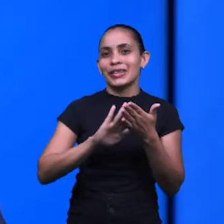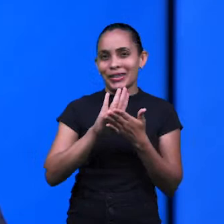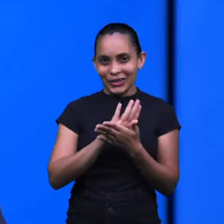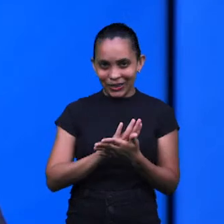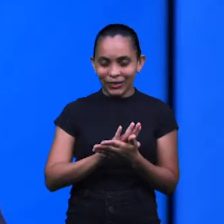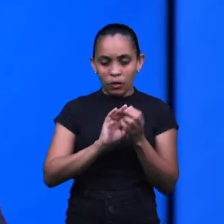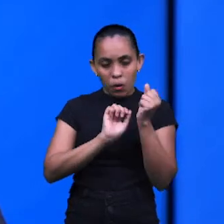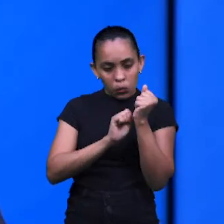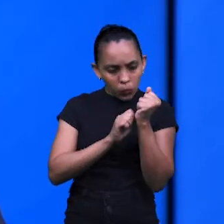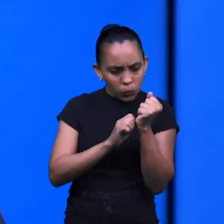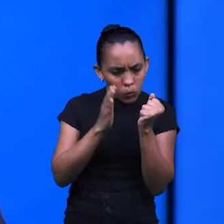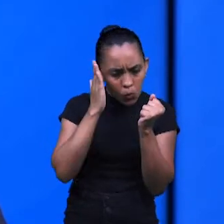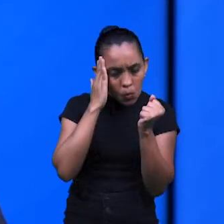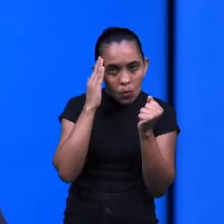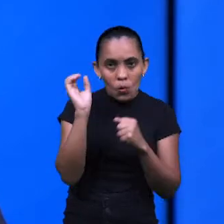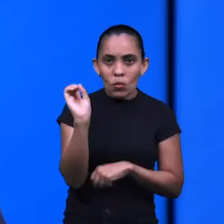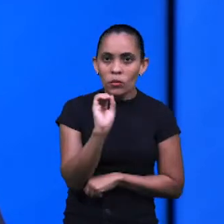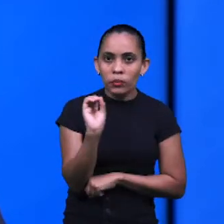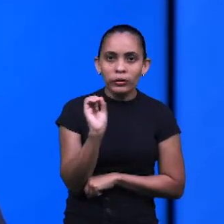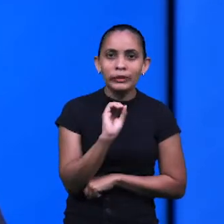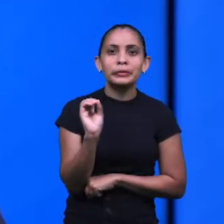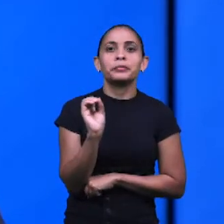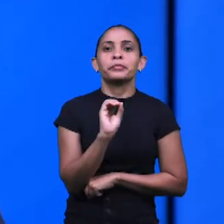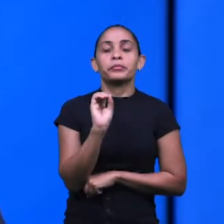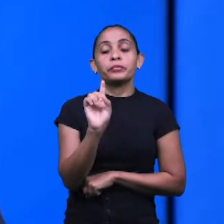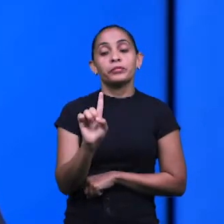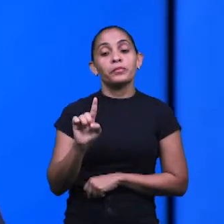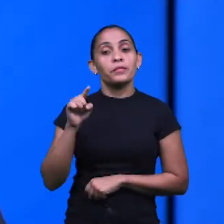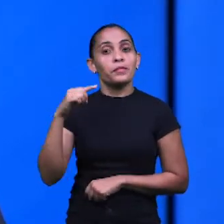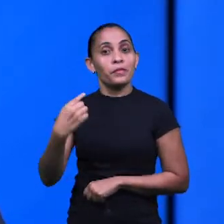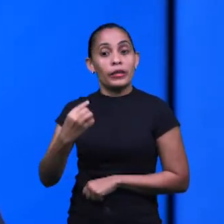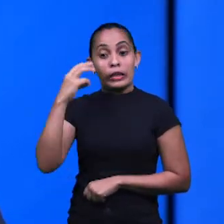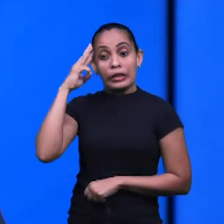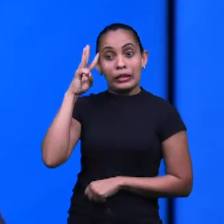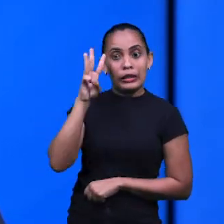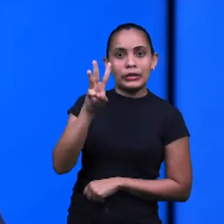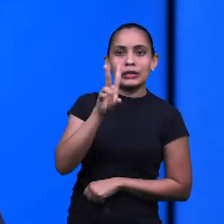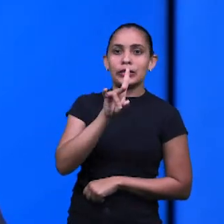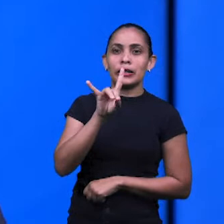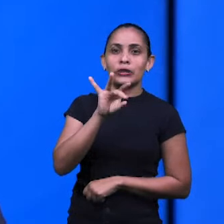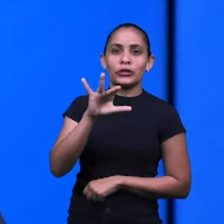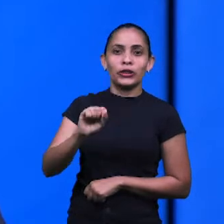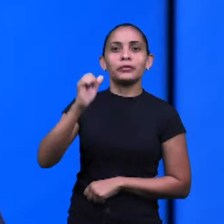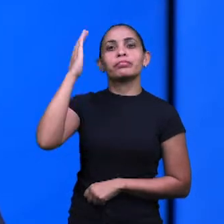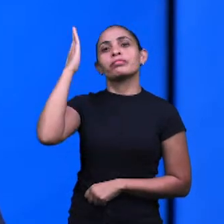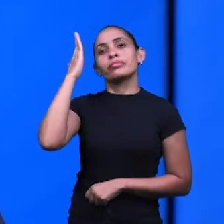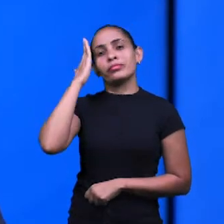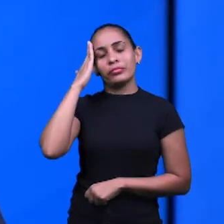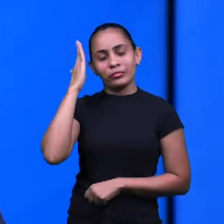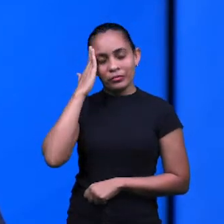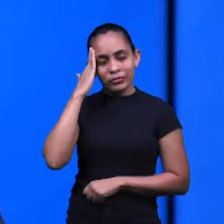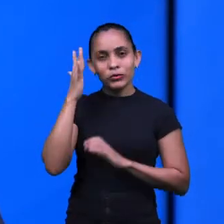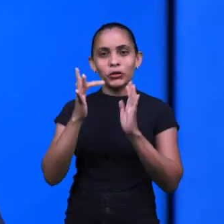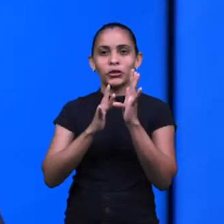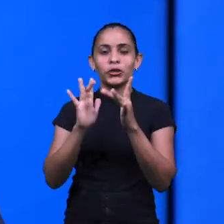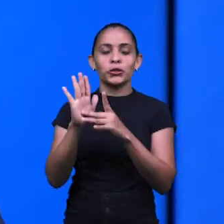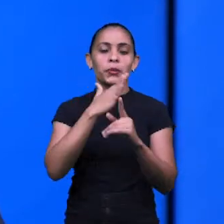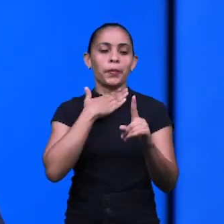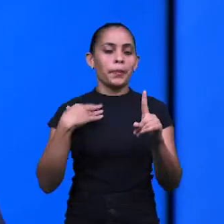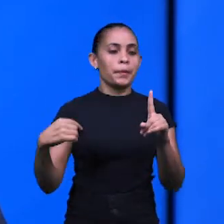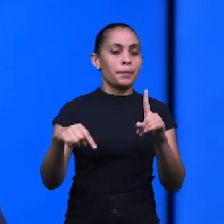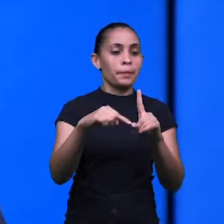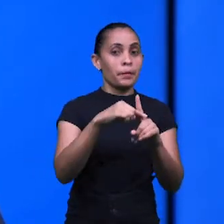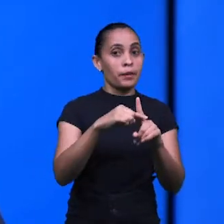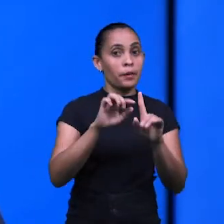enigma, ele é decifrado na expressão terceiro dia, que se refere à morte e ressurreição do Senhor